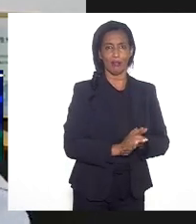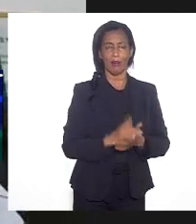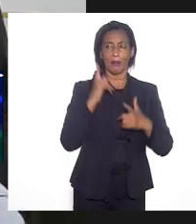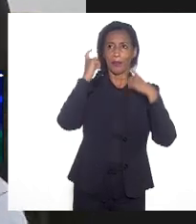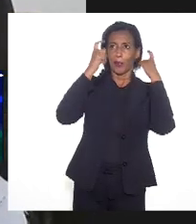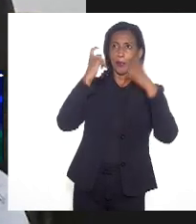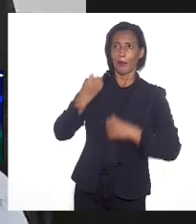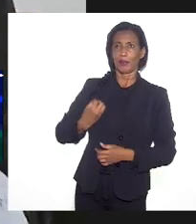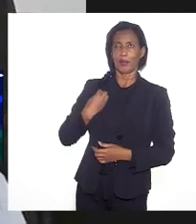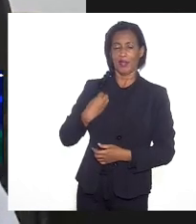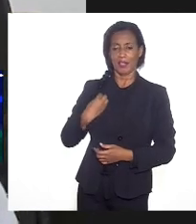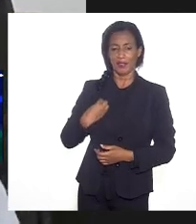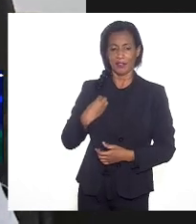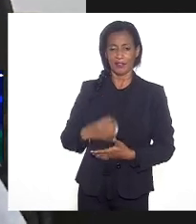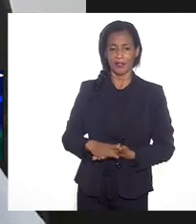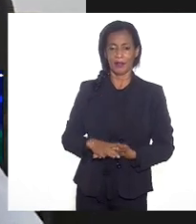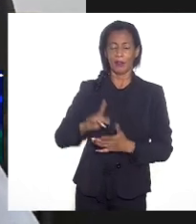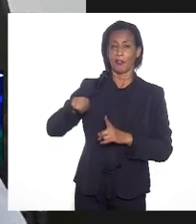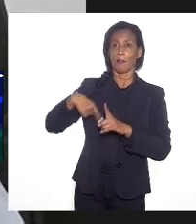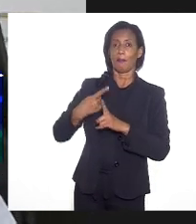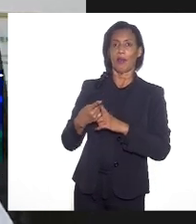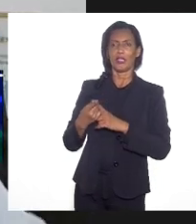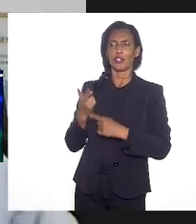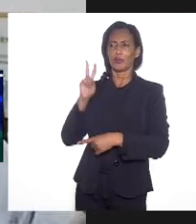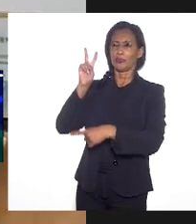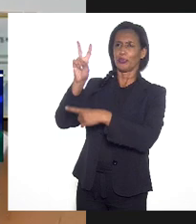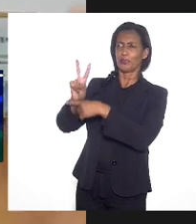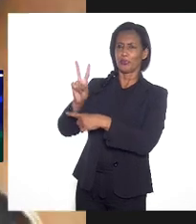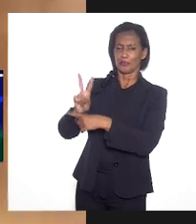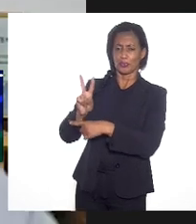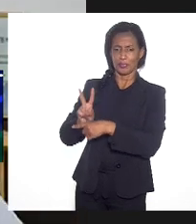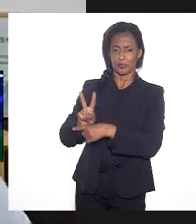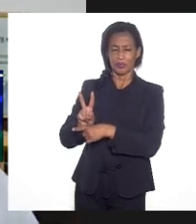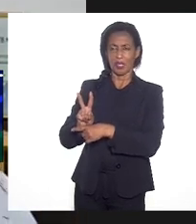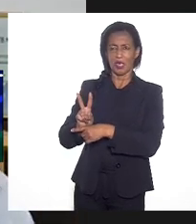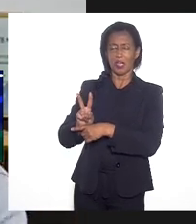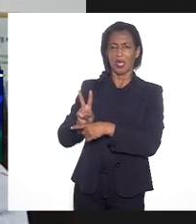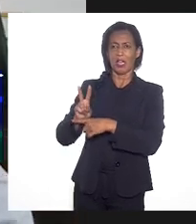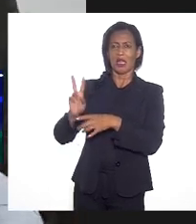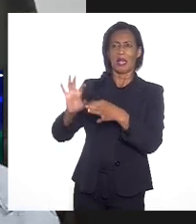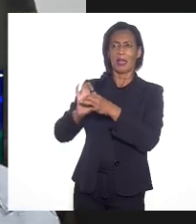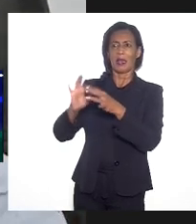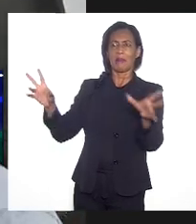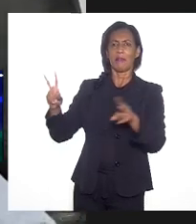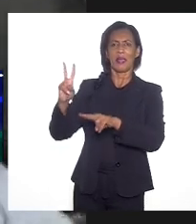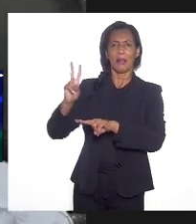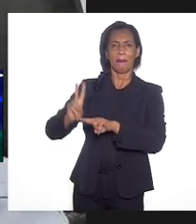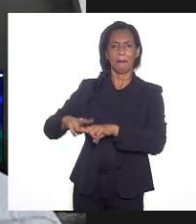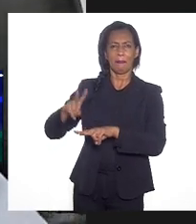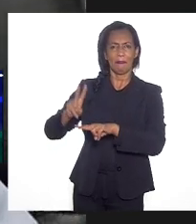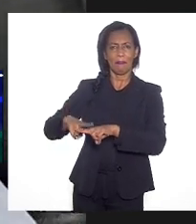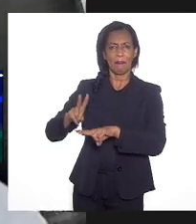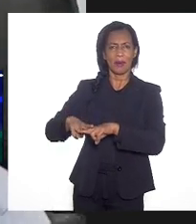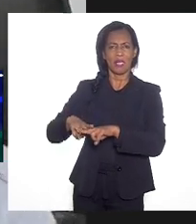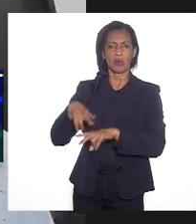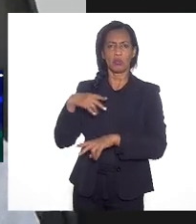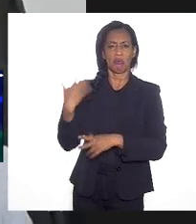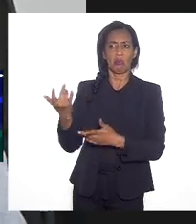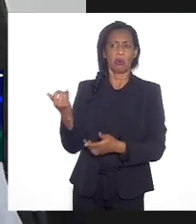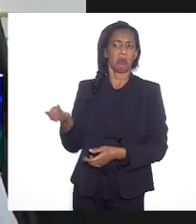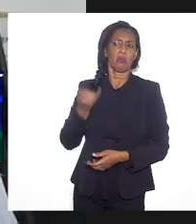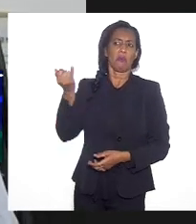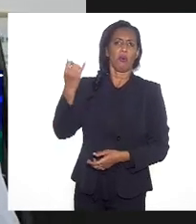Estão preocupados com a vida, mas defendem o desencarceramento de presos, pouco se importando com a dor de suas vítimas.